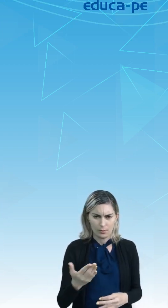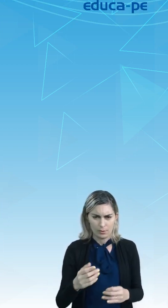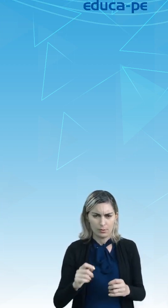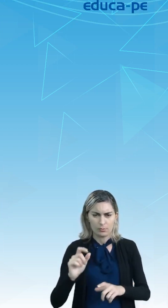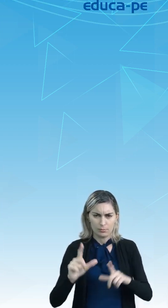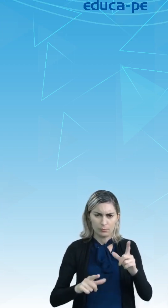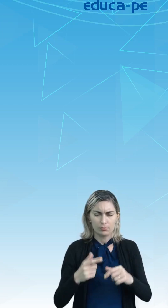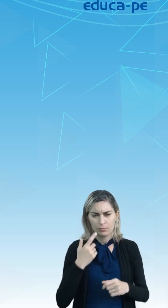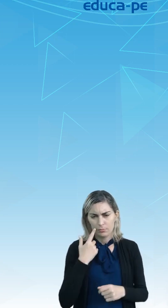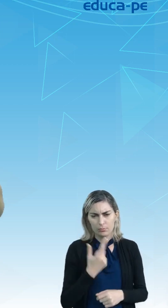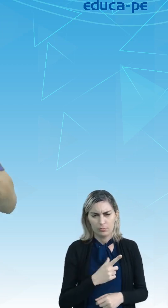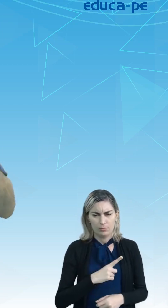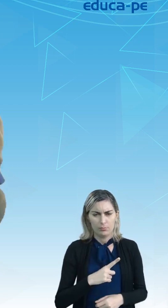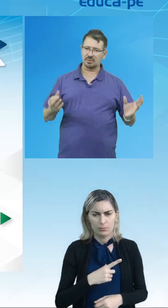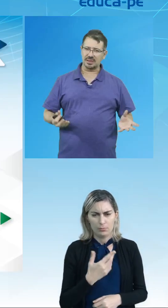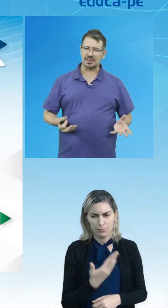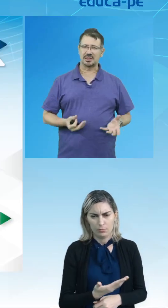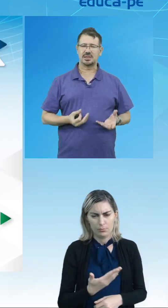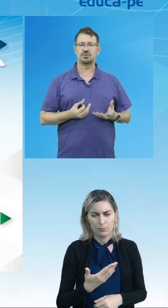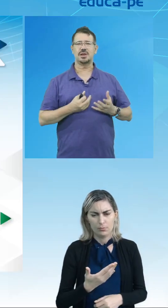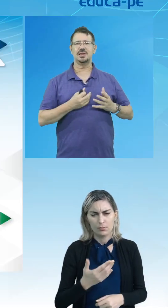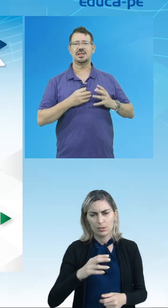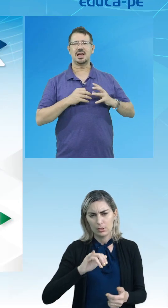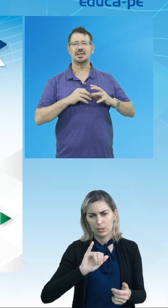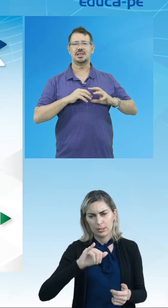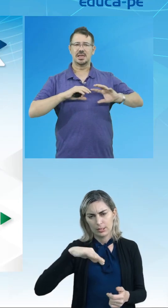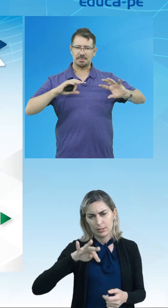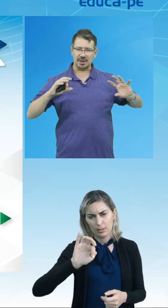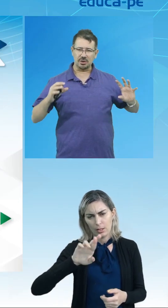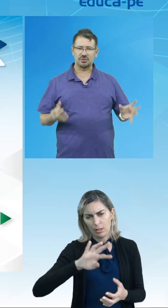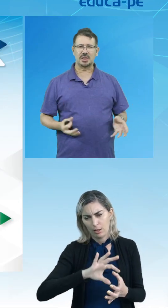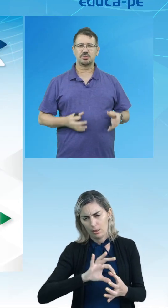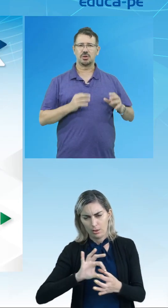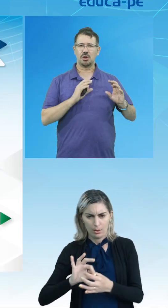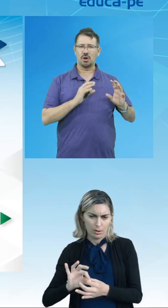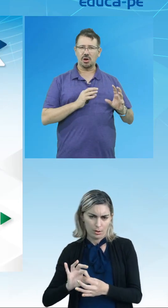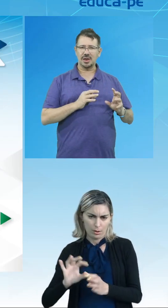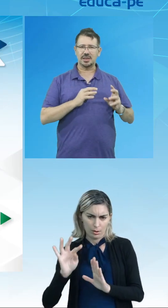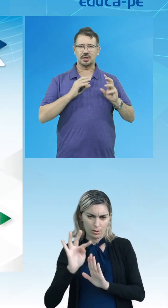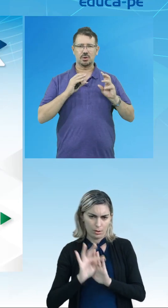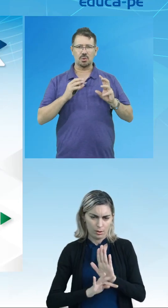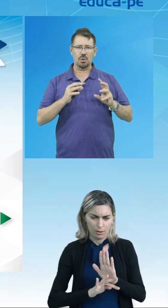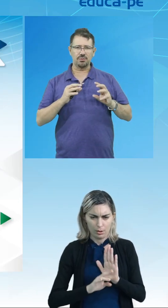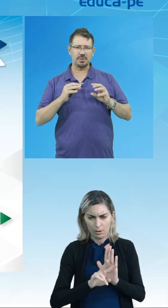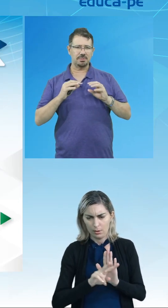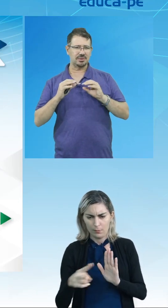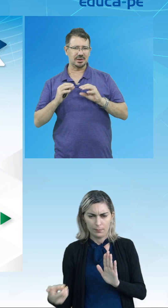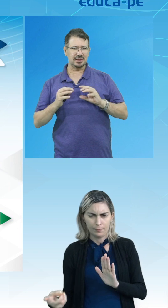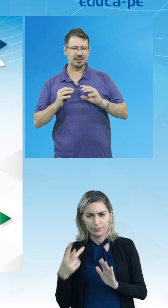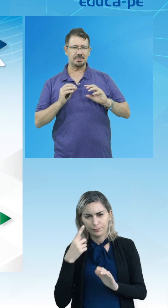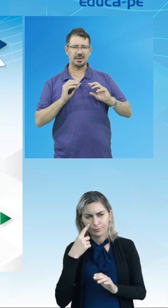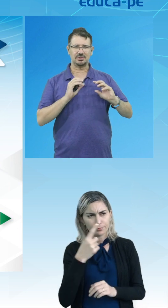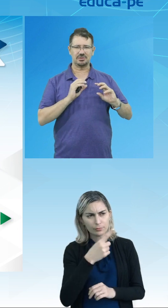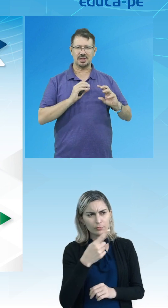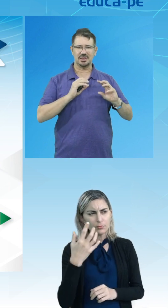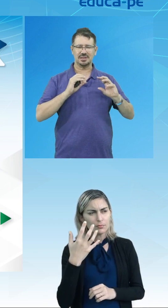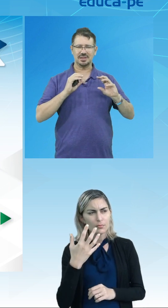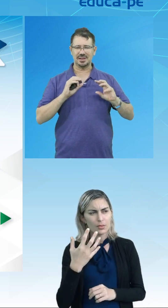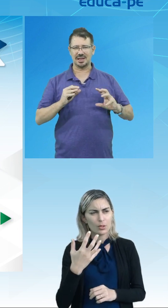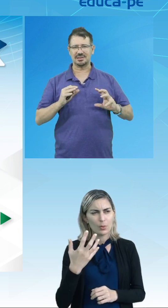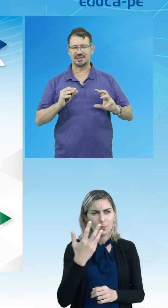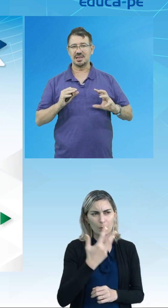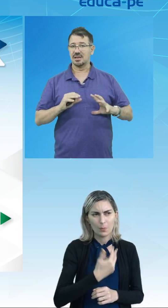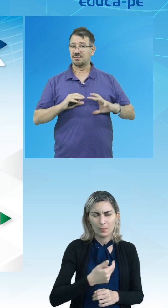nós temos, olha aí, nós temos uma intertextualidade, mas nós temos, olha que couve mais linda, mais cheia